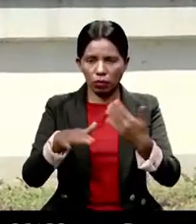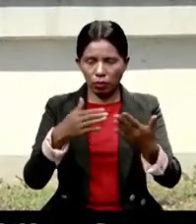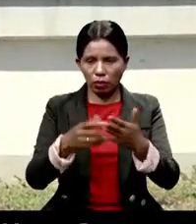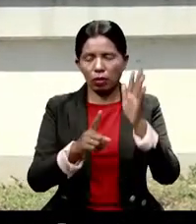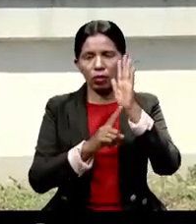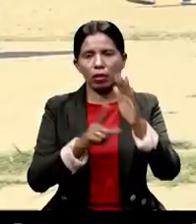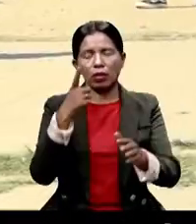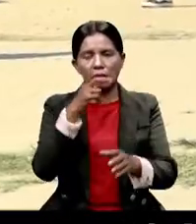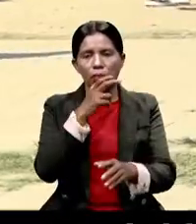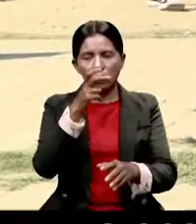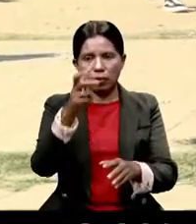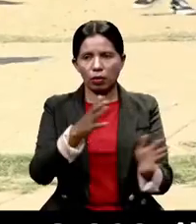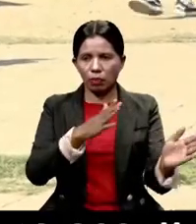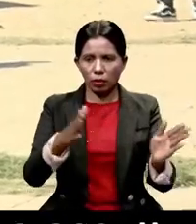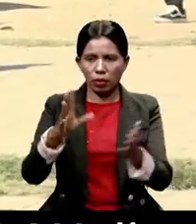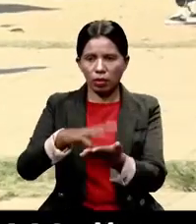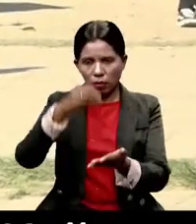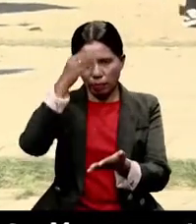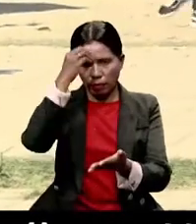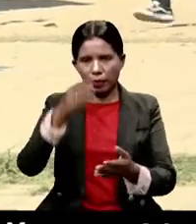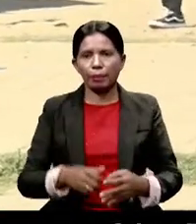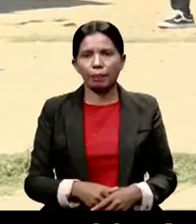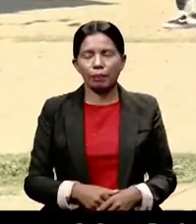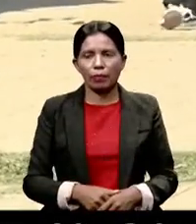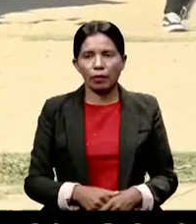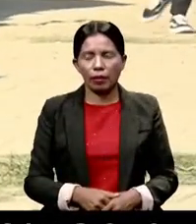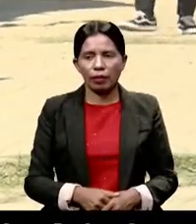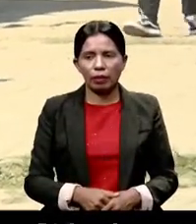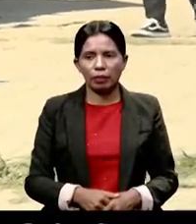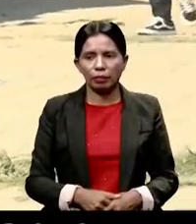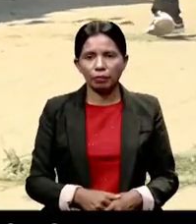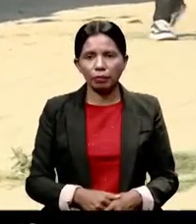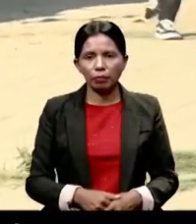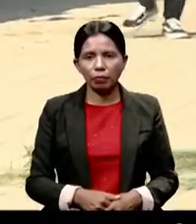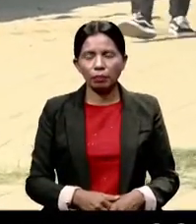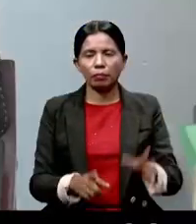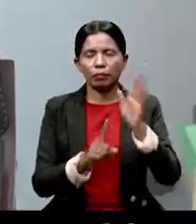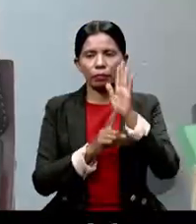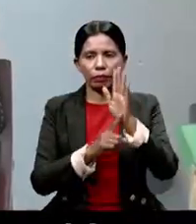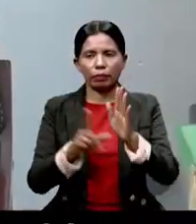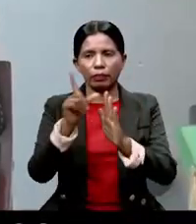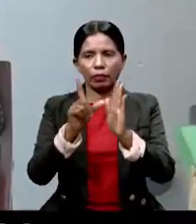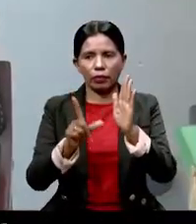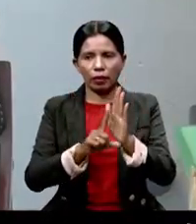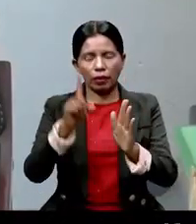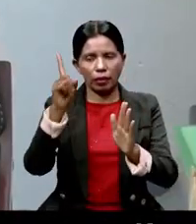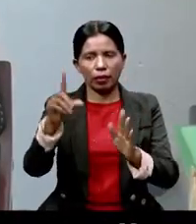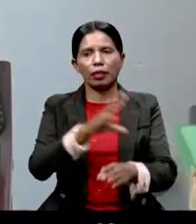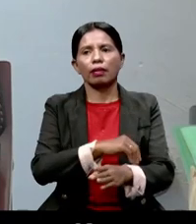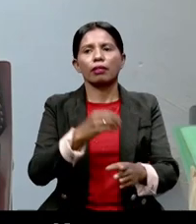língua português e o processo de aprendizagem. Nessa aí, nessa mata da Alanida, guia